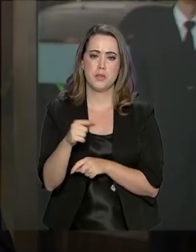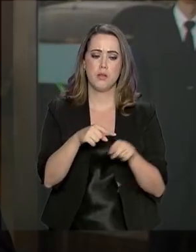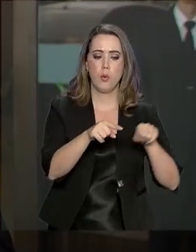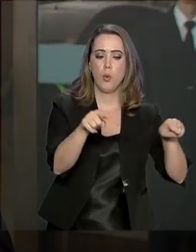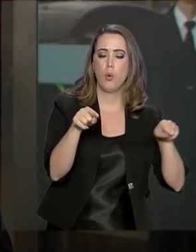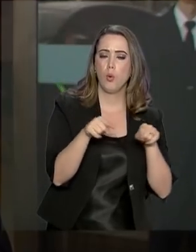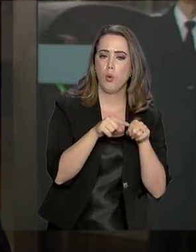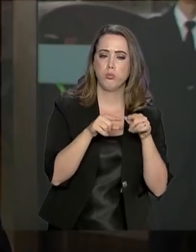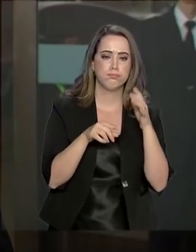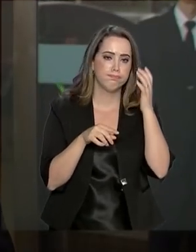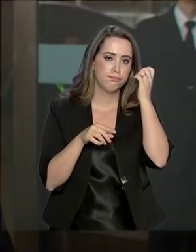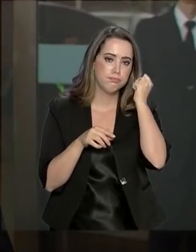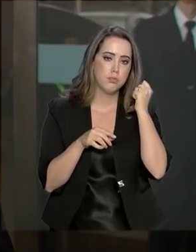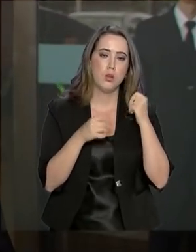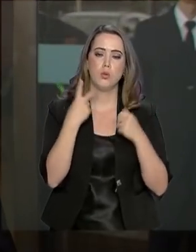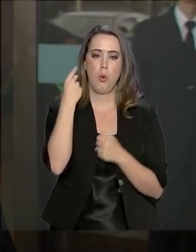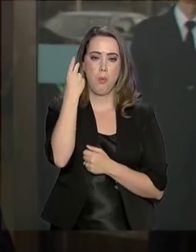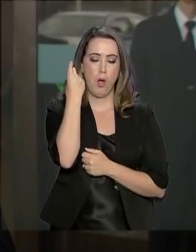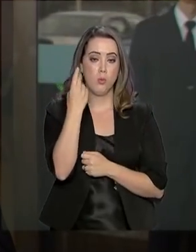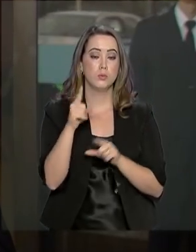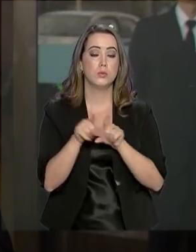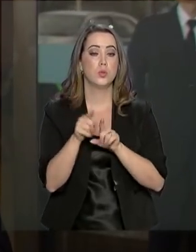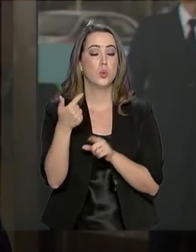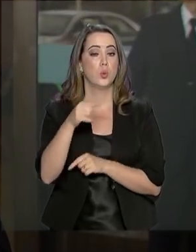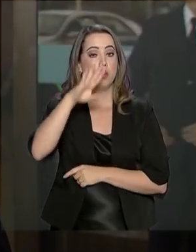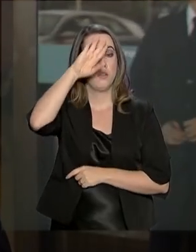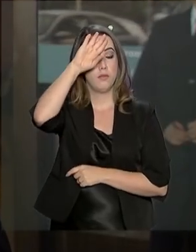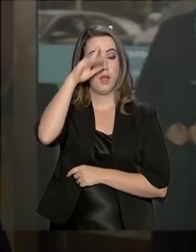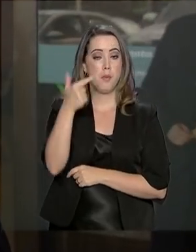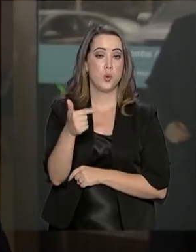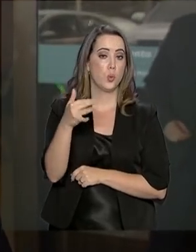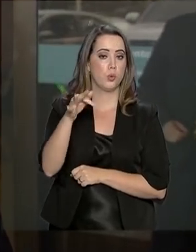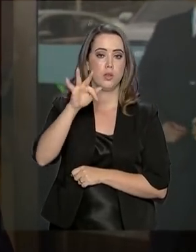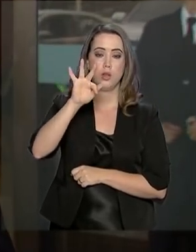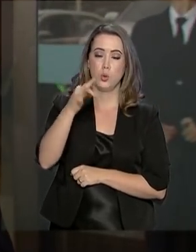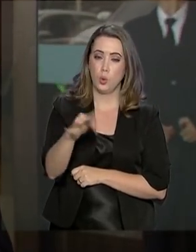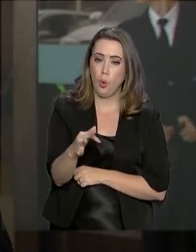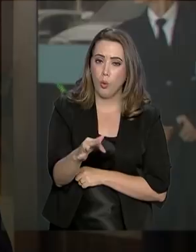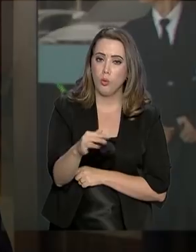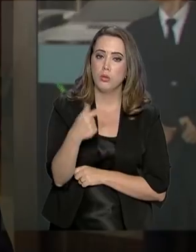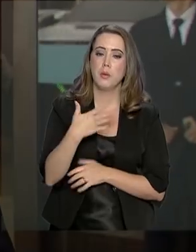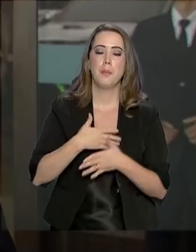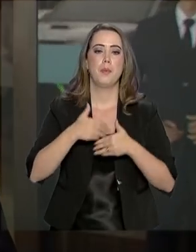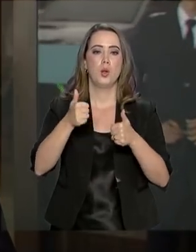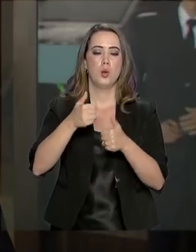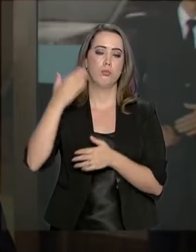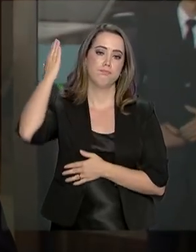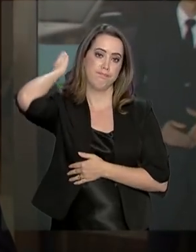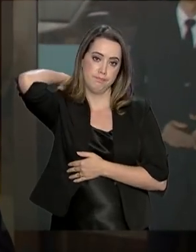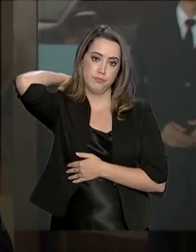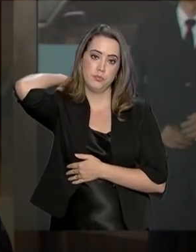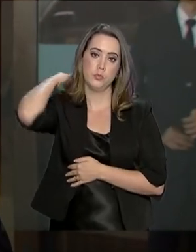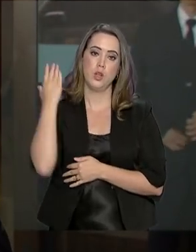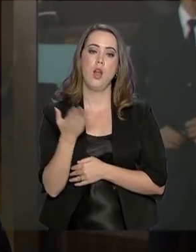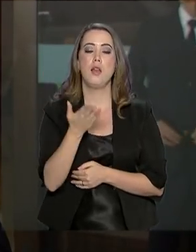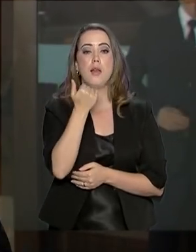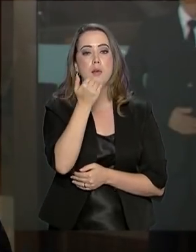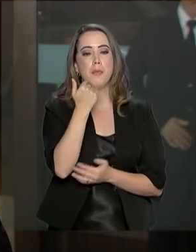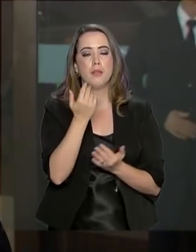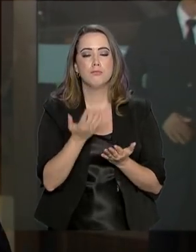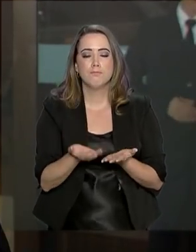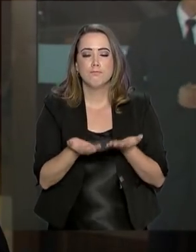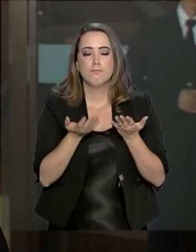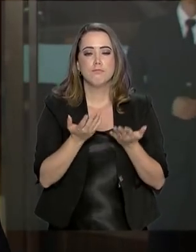bolsonaro não apresenta dor febre e segue com melhora do quadro pulmonar foi introduzida dieta leve associada a um